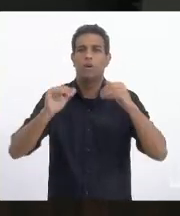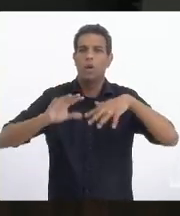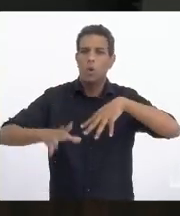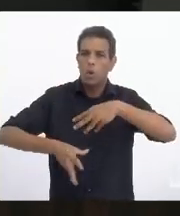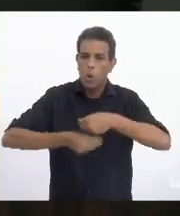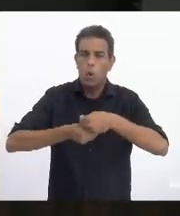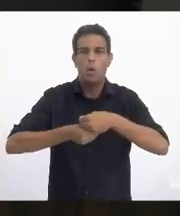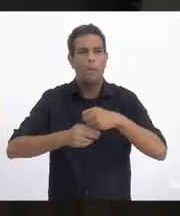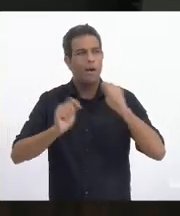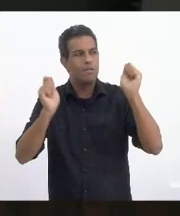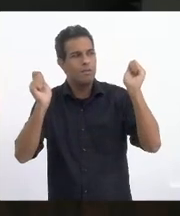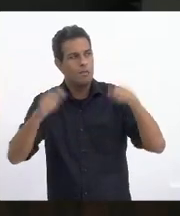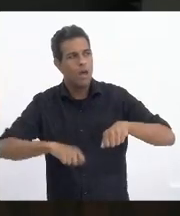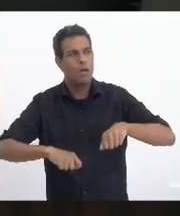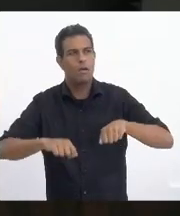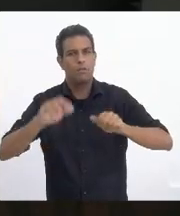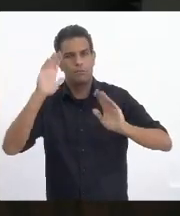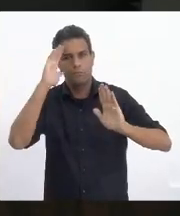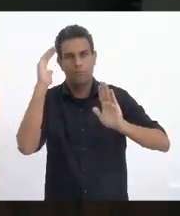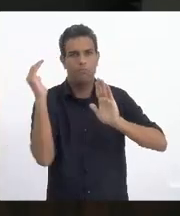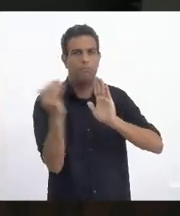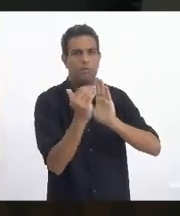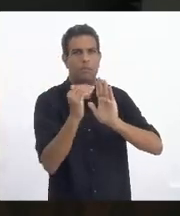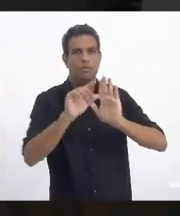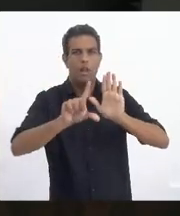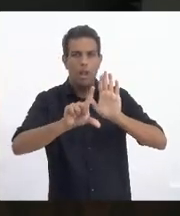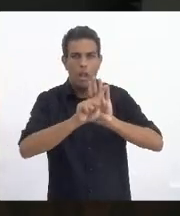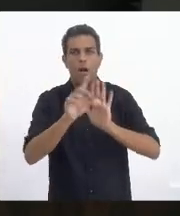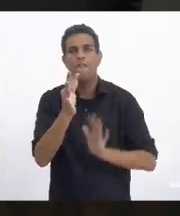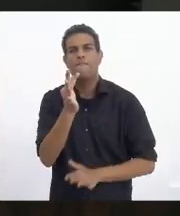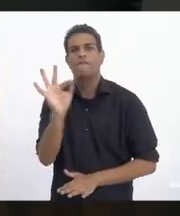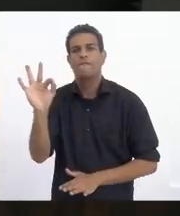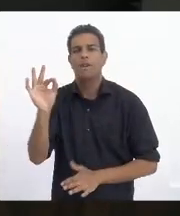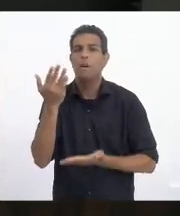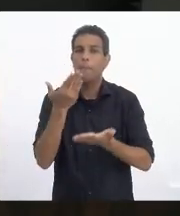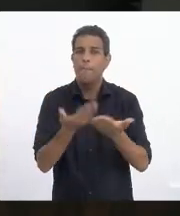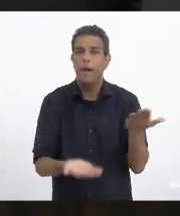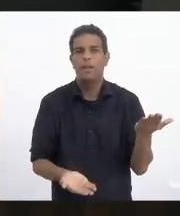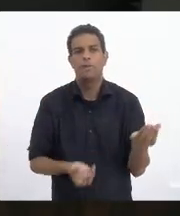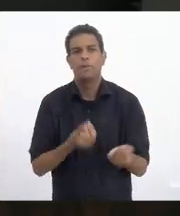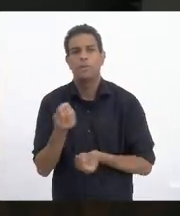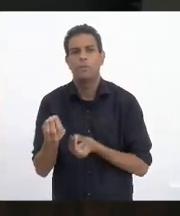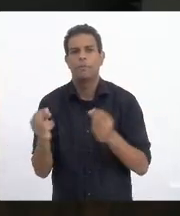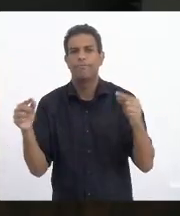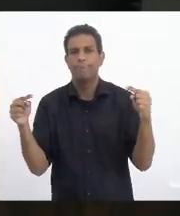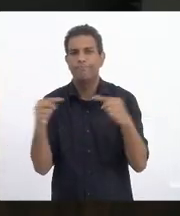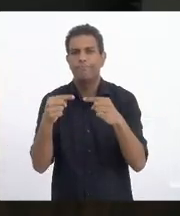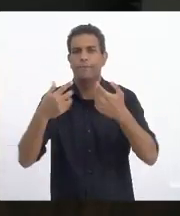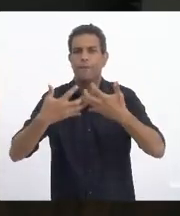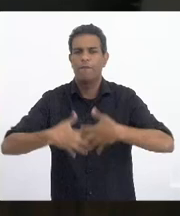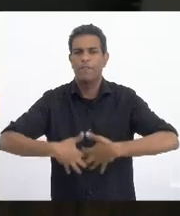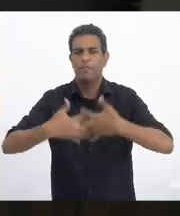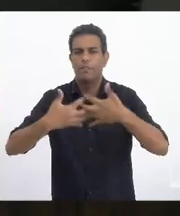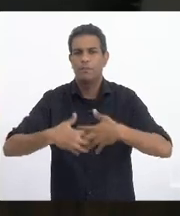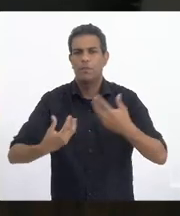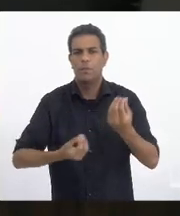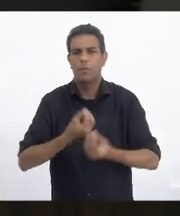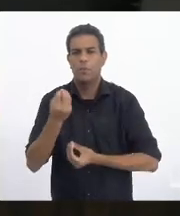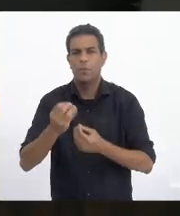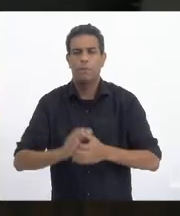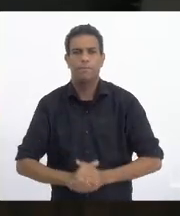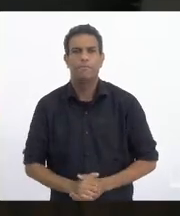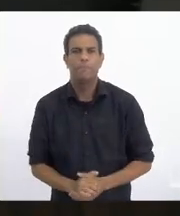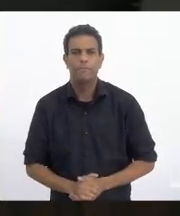compensar aqueles que, por conta de determinação de lei federal, perderiam benefícios para os novos